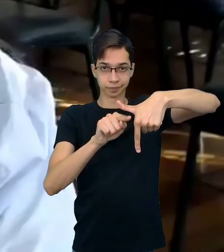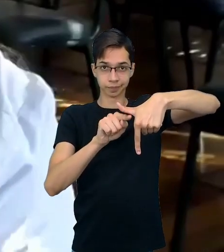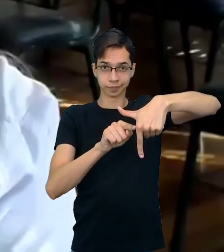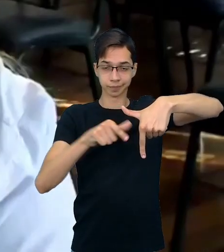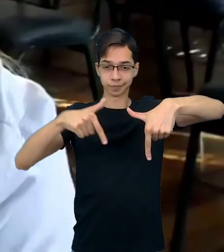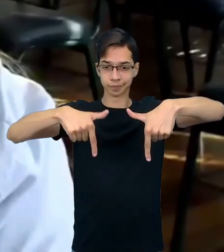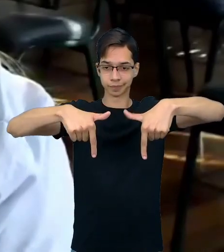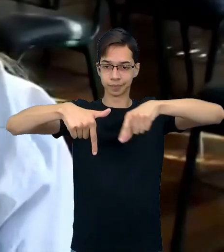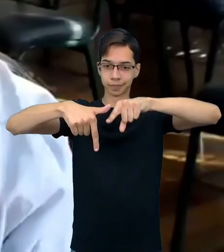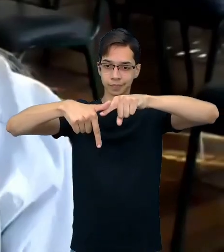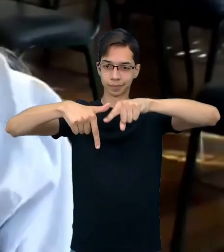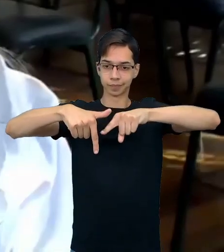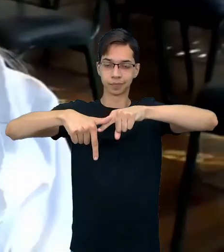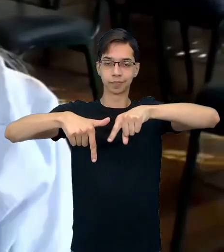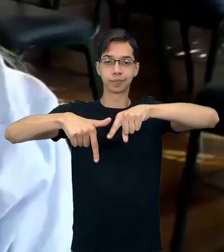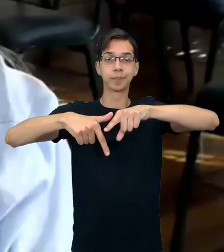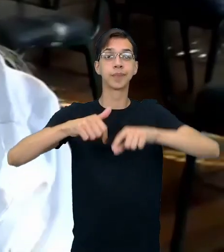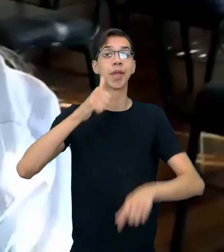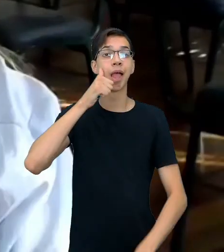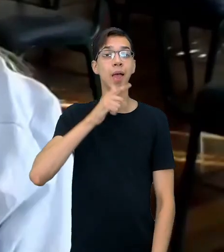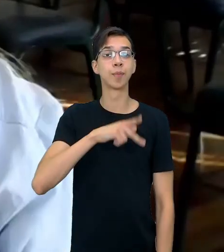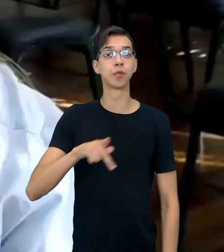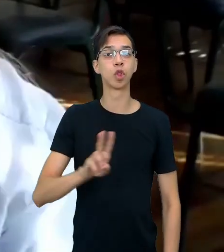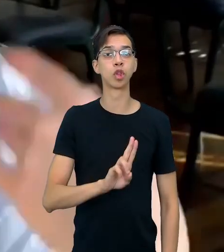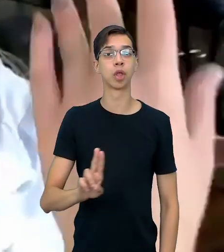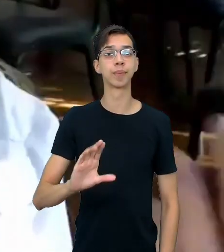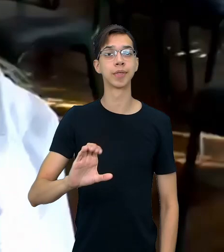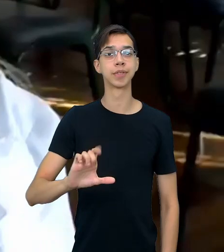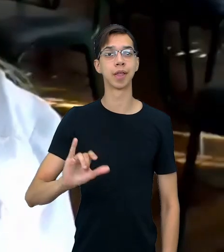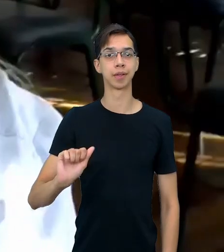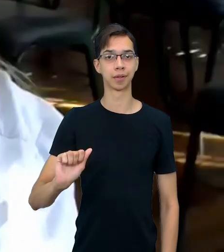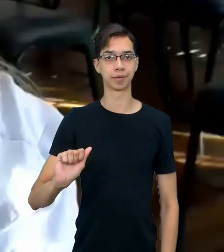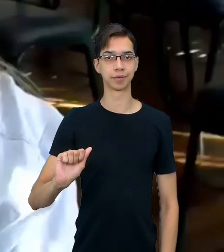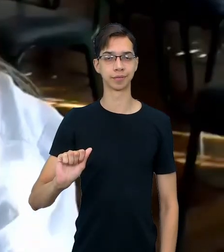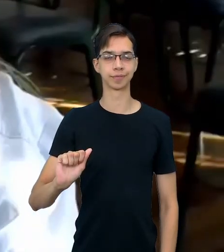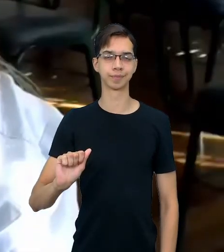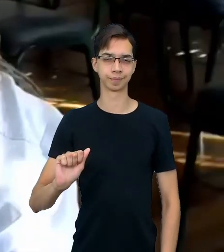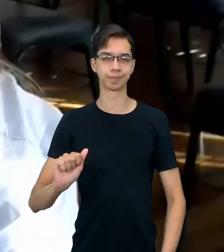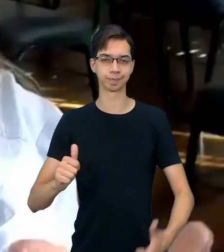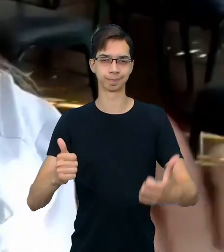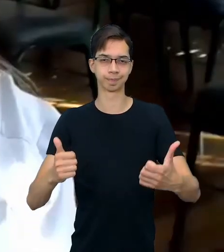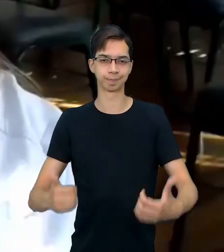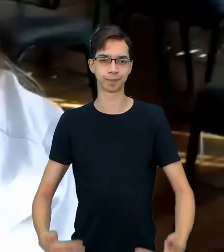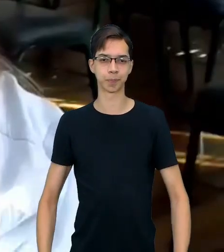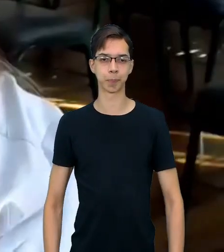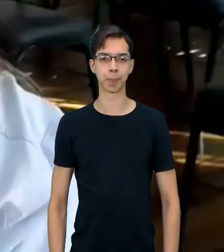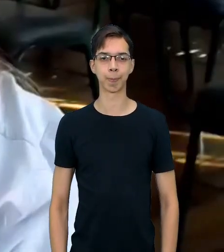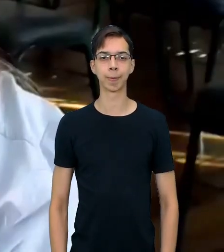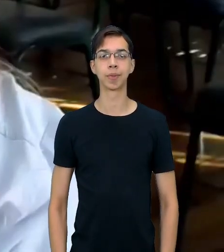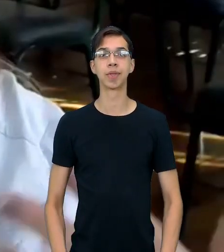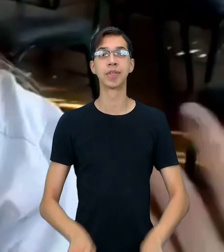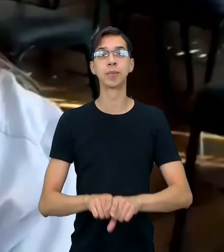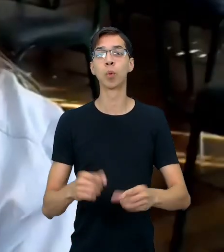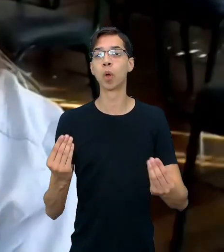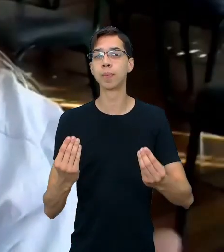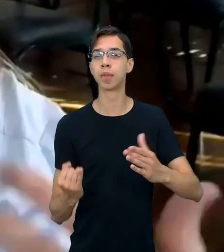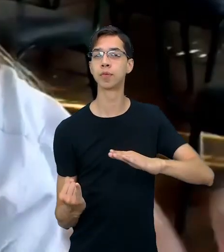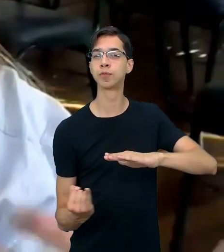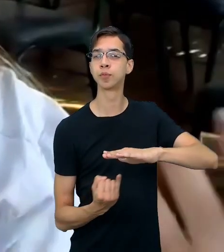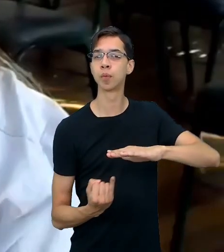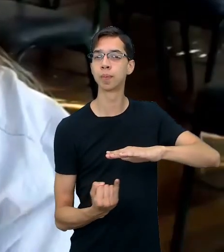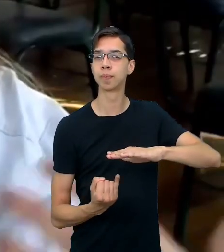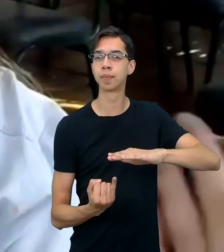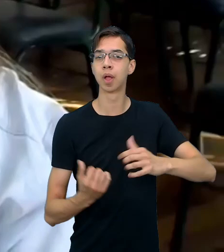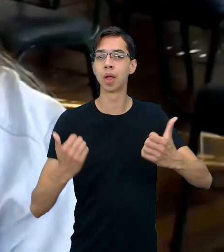professora Célia Maria Carolino Pires, né? E agora falando do nível de dedução informal, né? Como